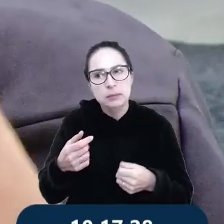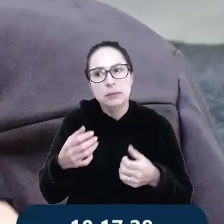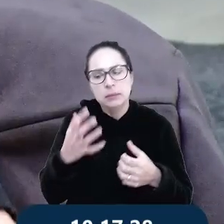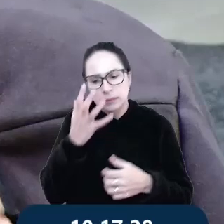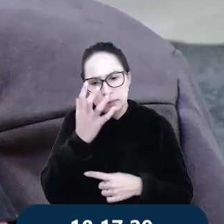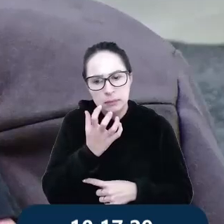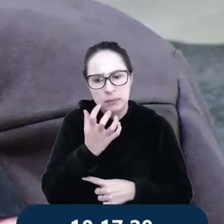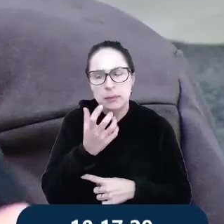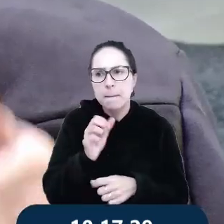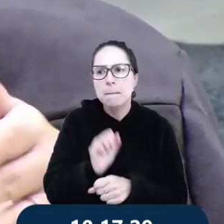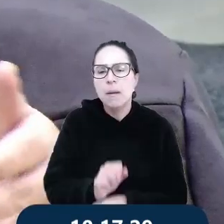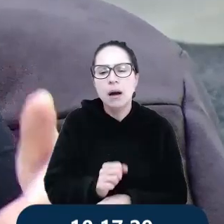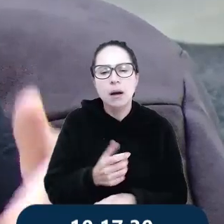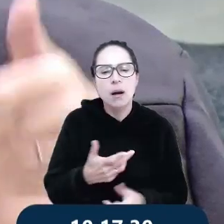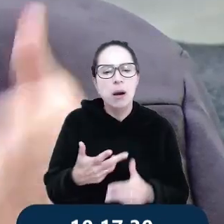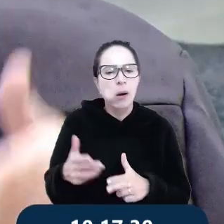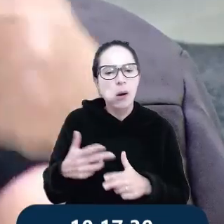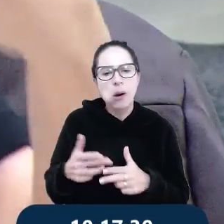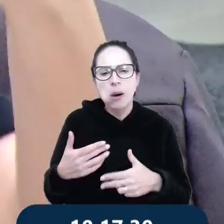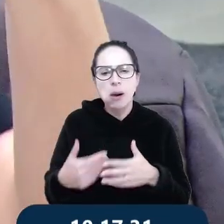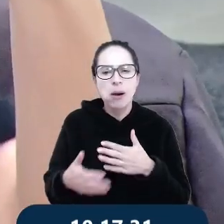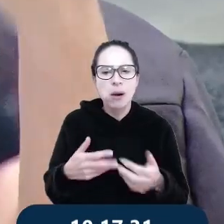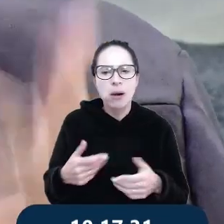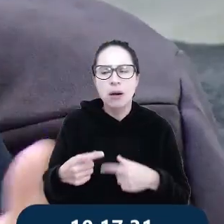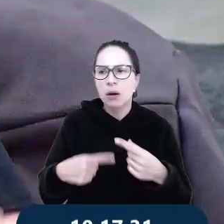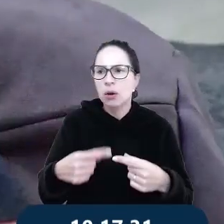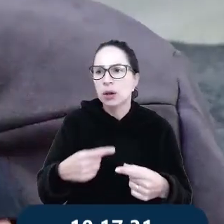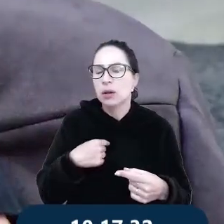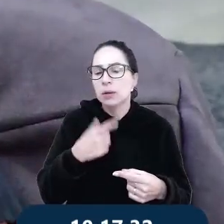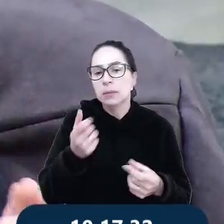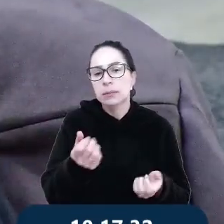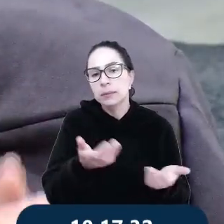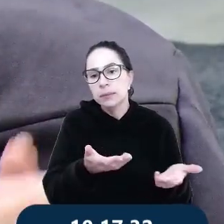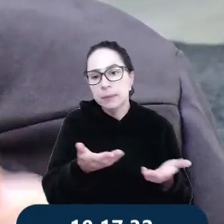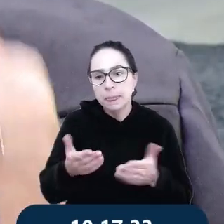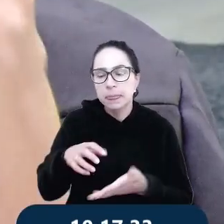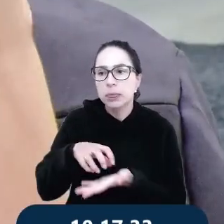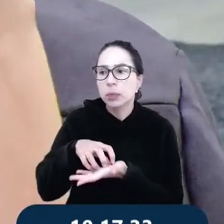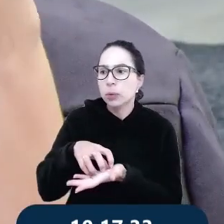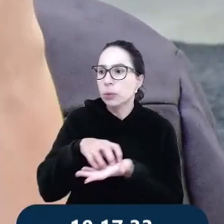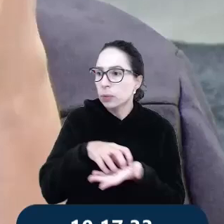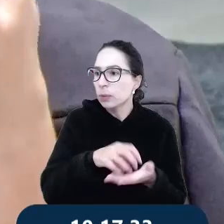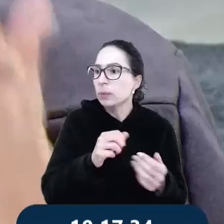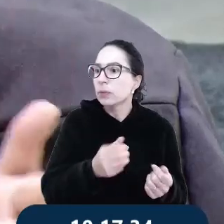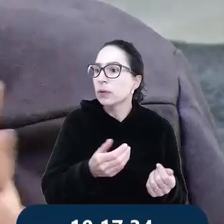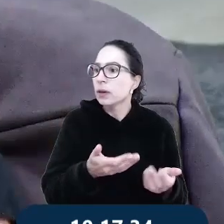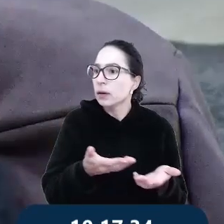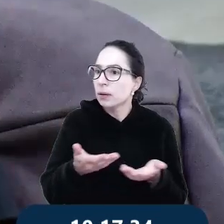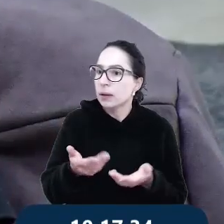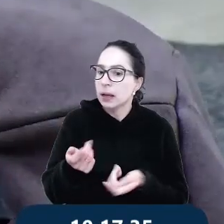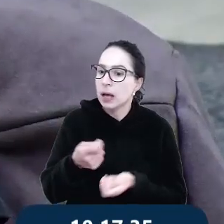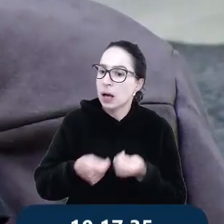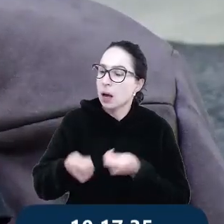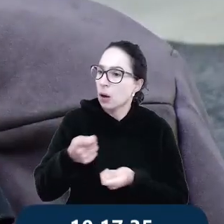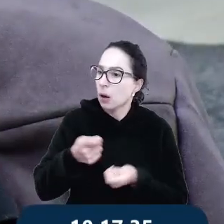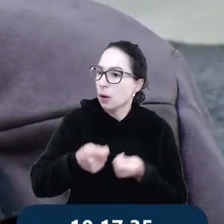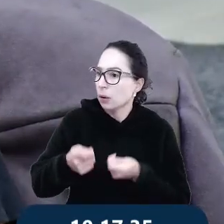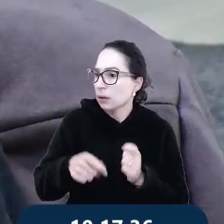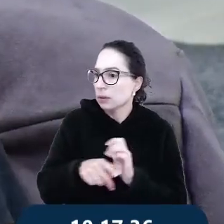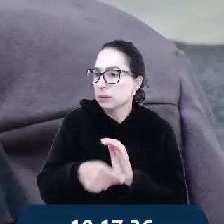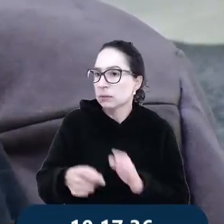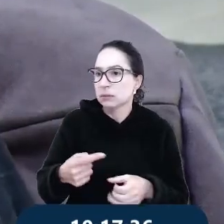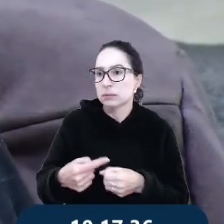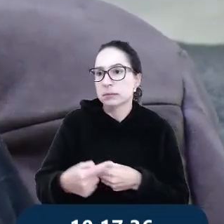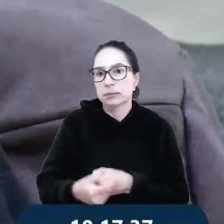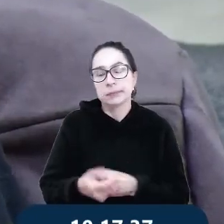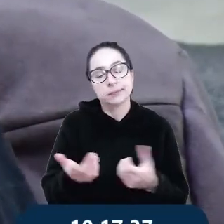de improviso. A gente poderia estar atraindo turismo, a gente poderia estar gerando economia na nossa cidade.